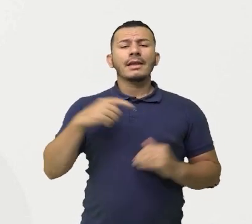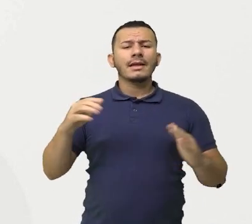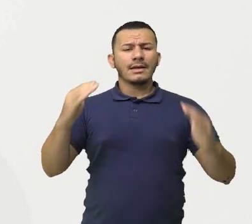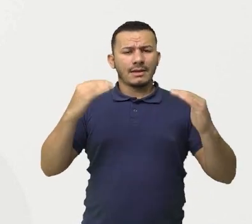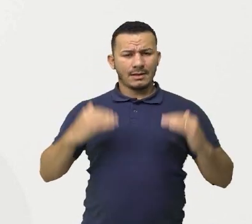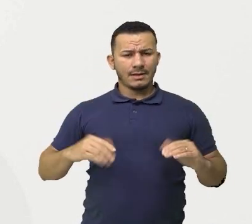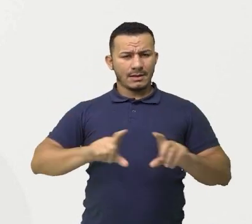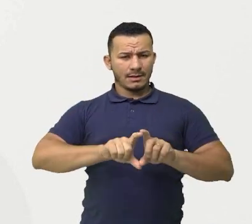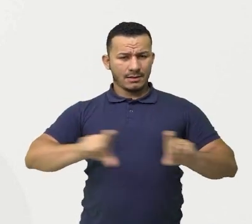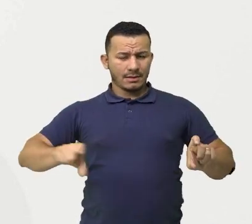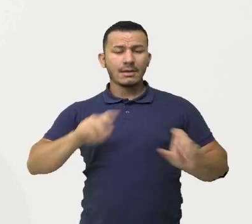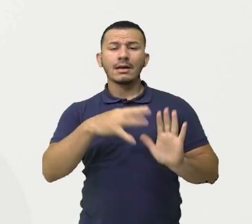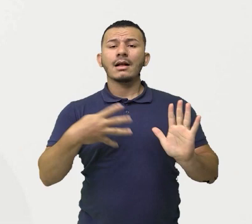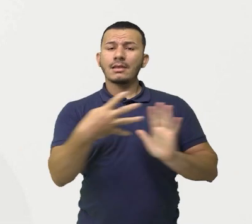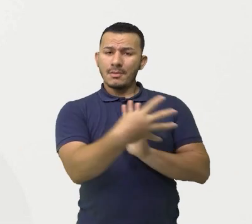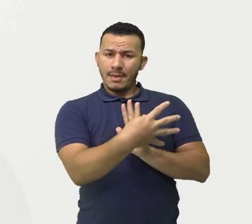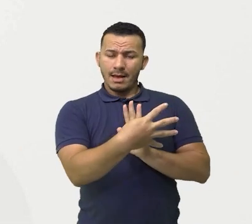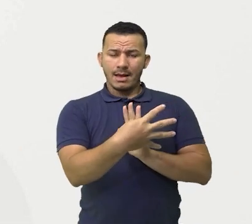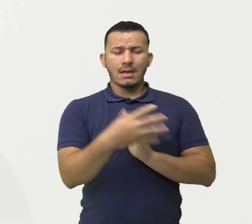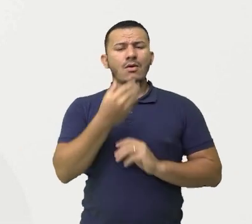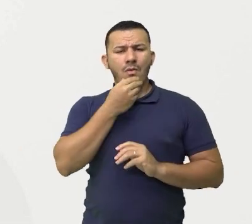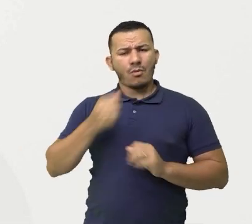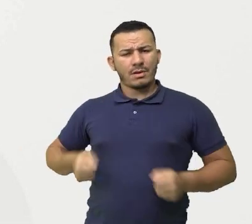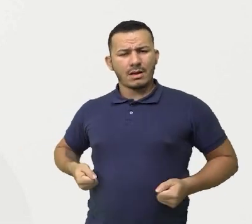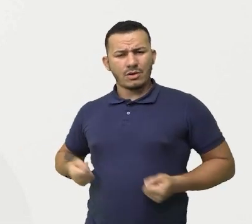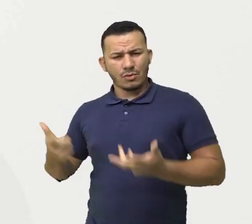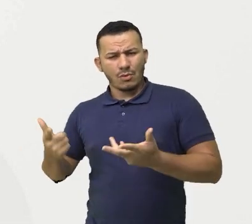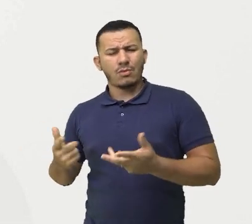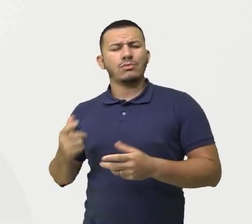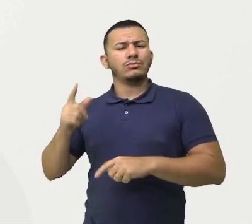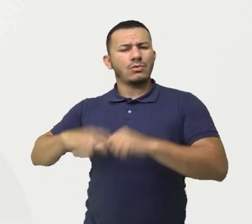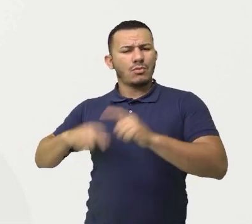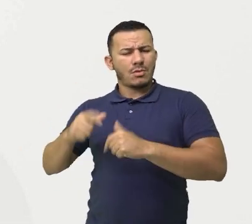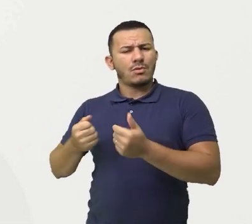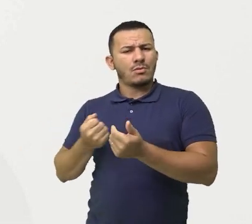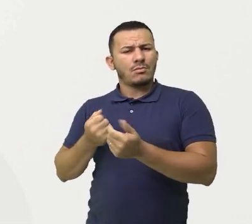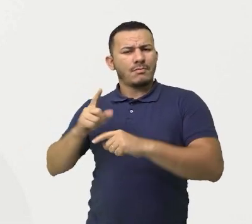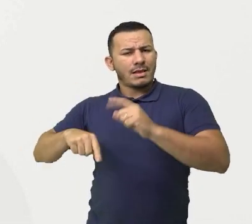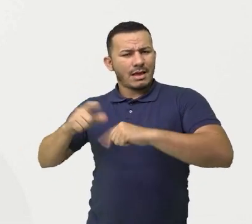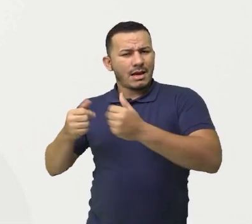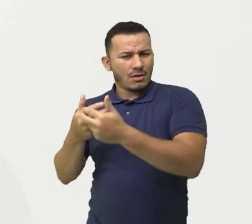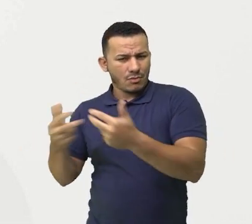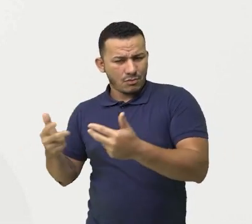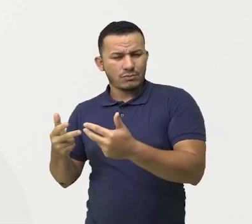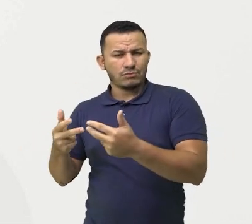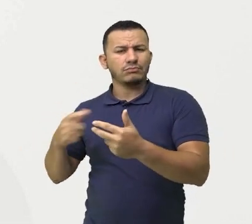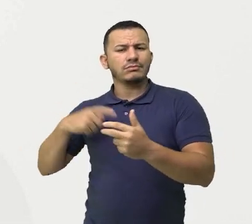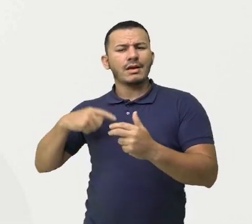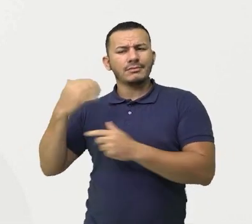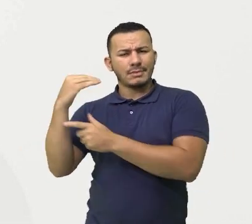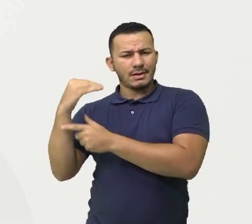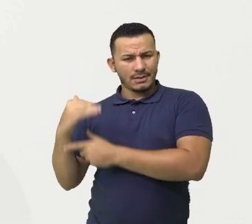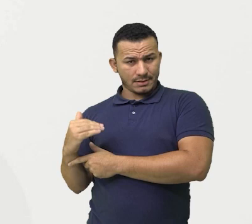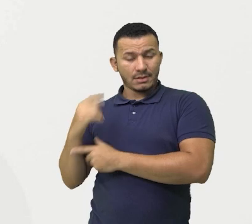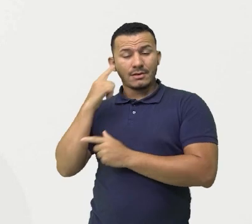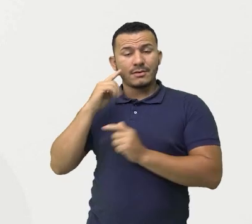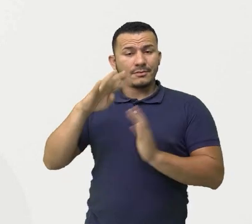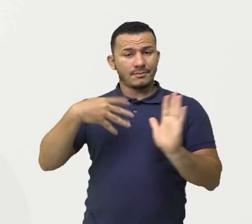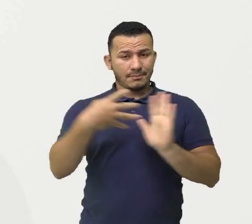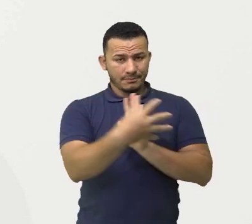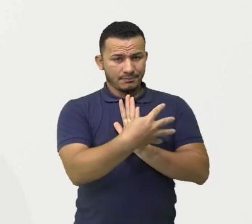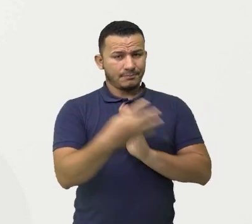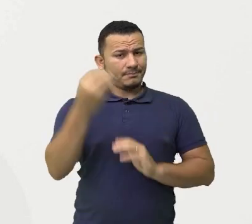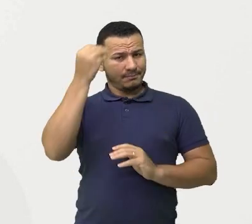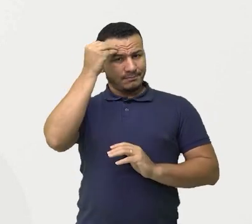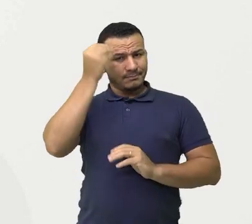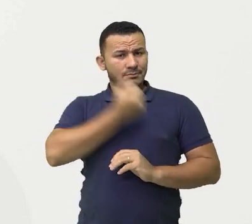mostra o valor gasto na produção de cada bolo. Acompanha a tabela.